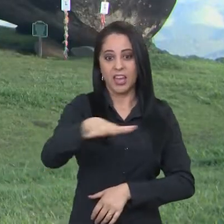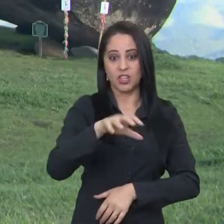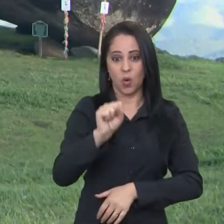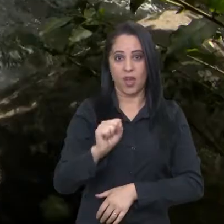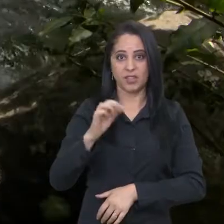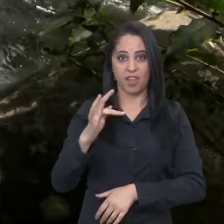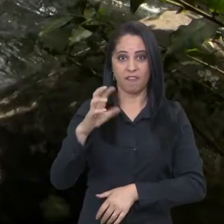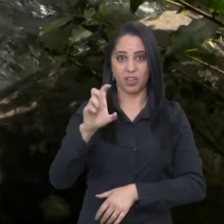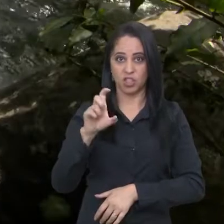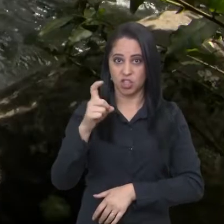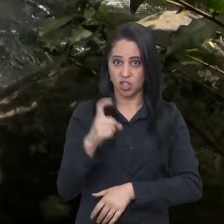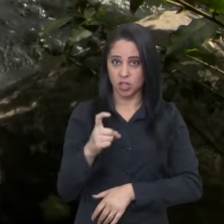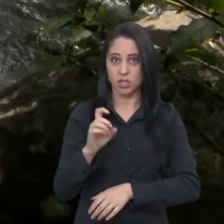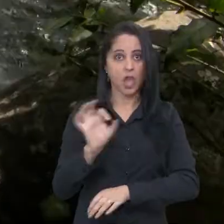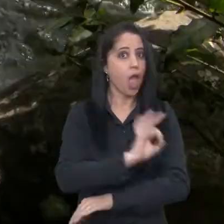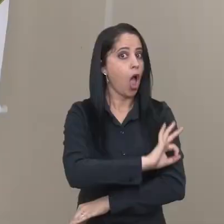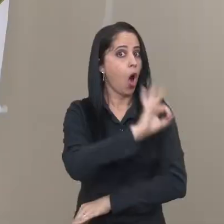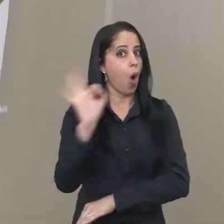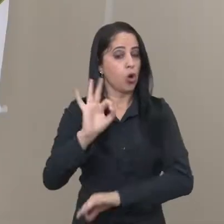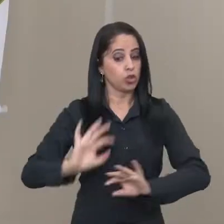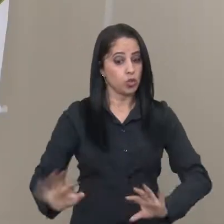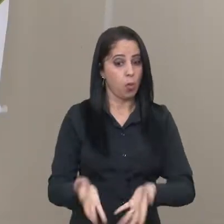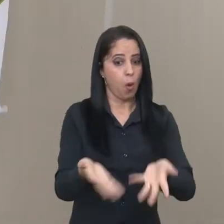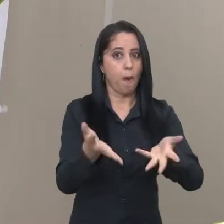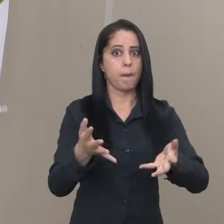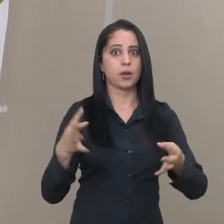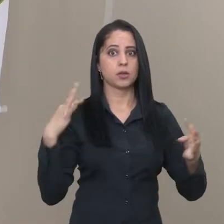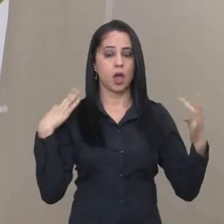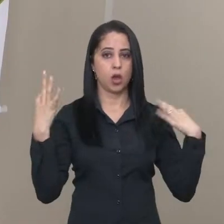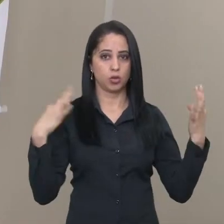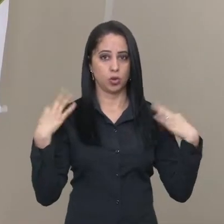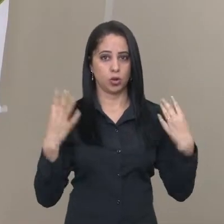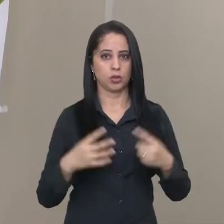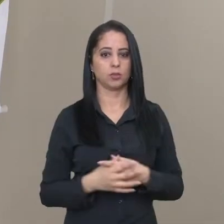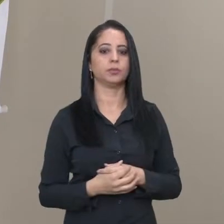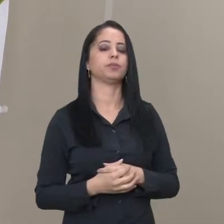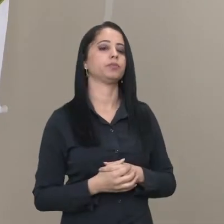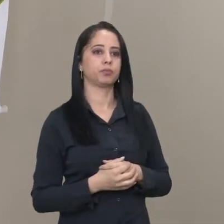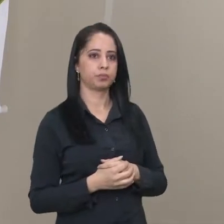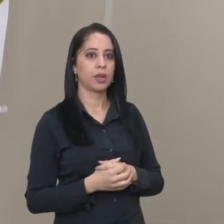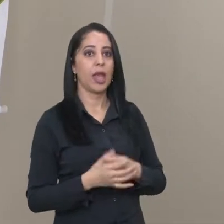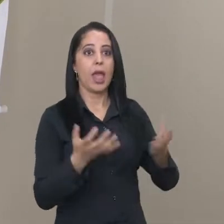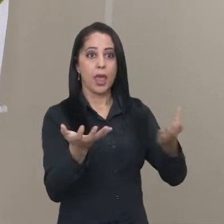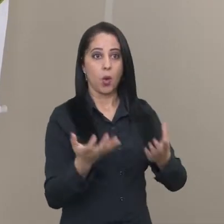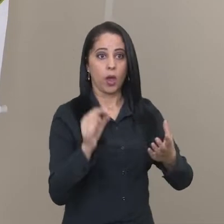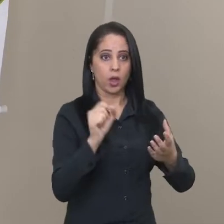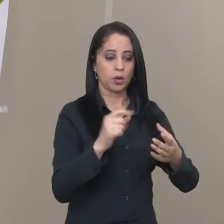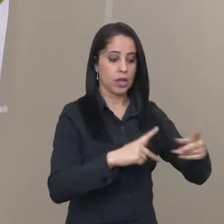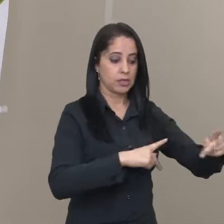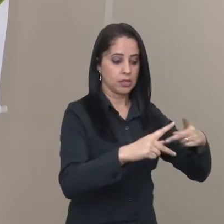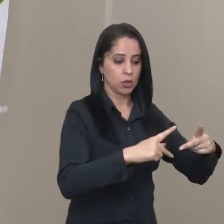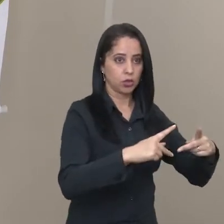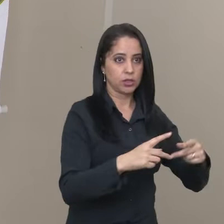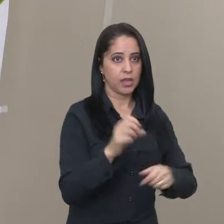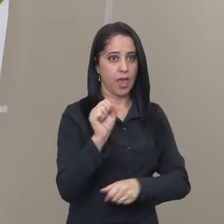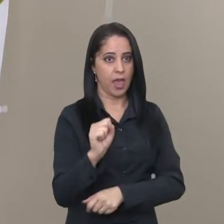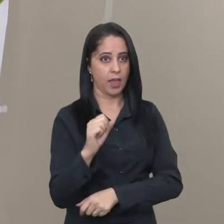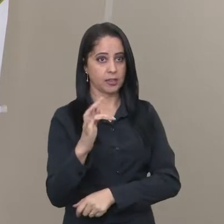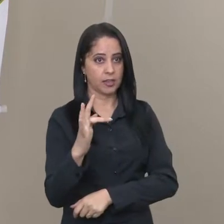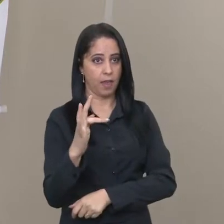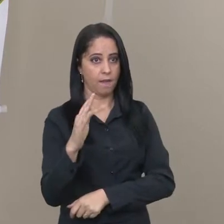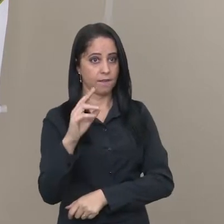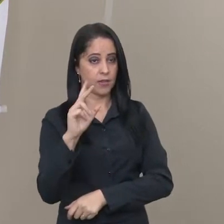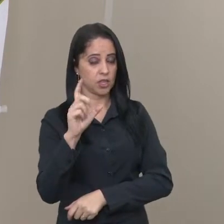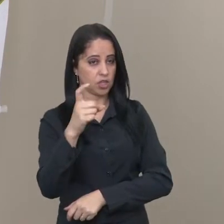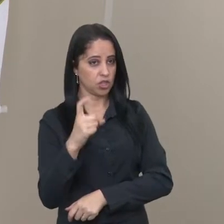da cidade para o fomento do setor. Nós procuramos trabalhar São José dos Campos de uma forma integrada com São Francisco Xavier,